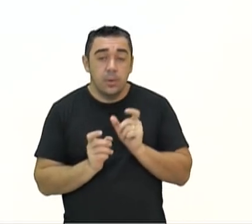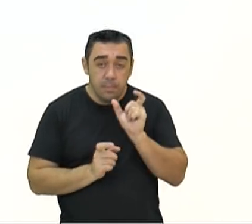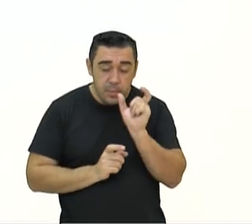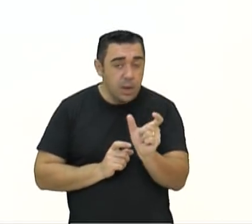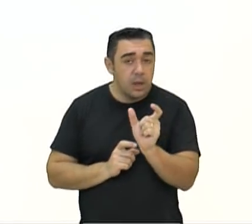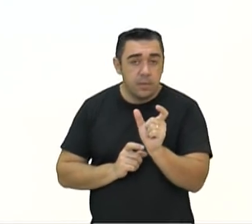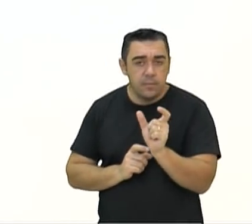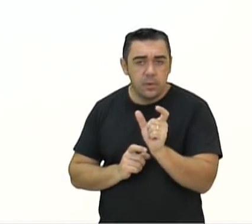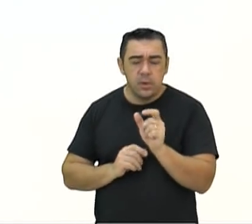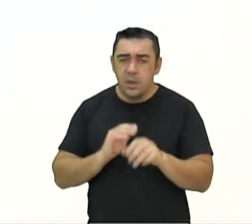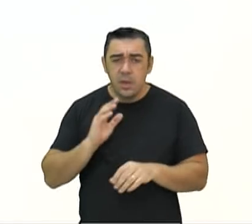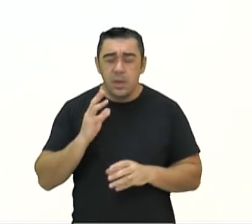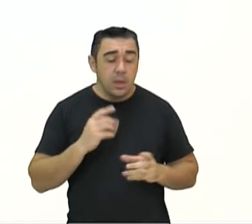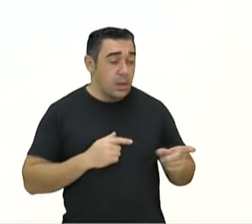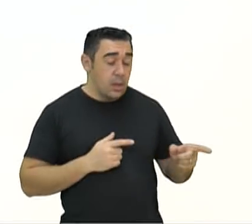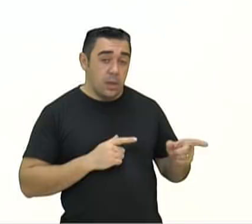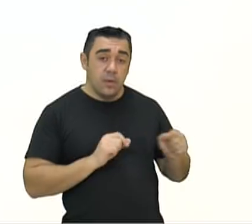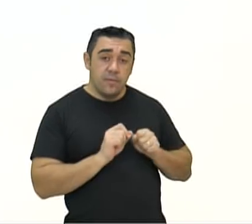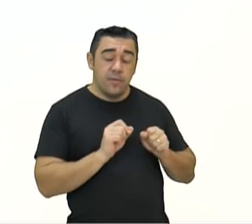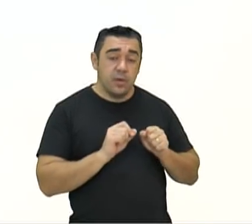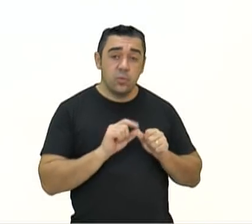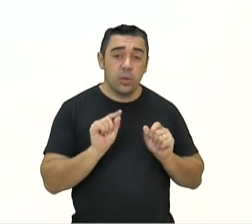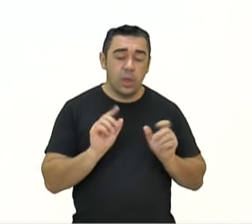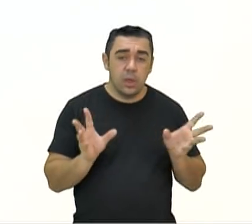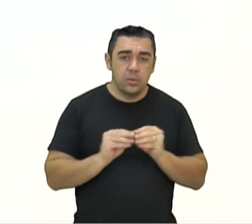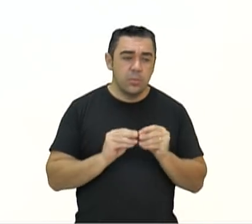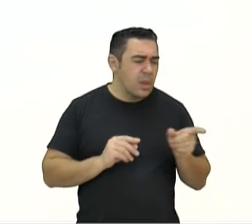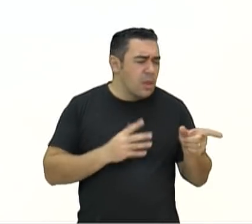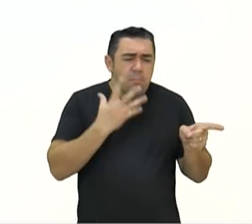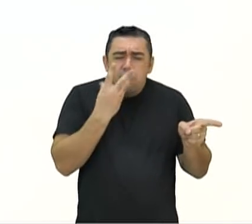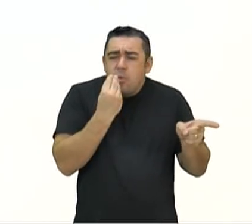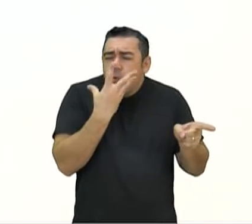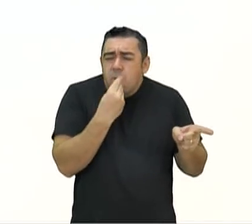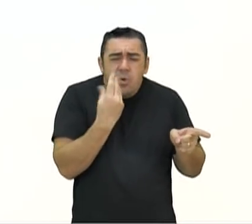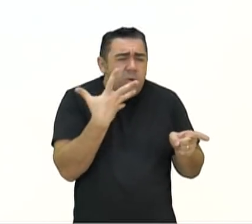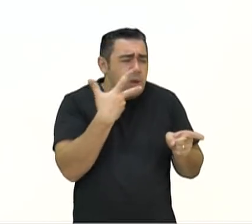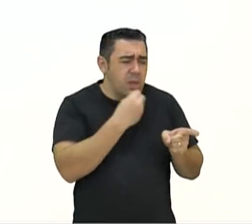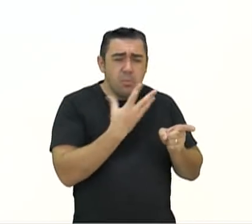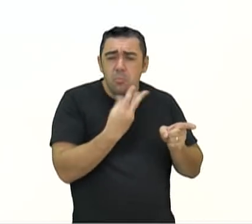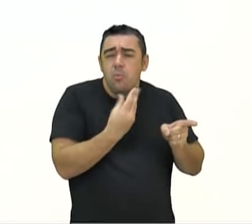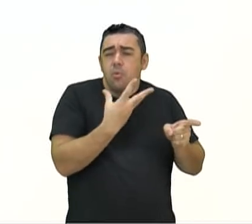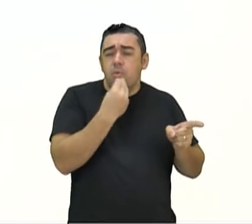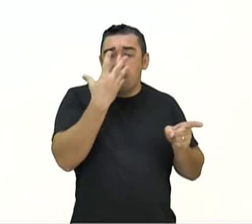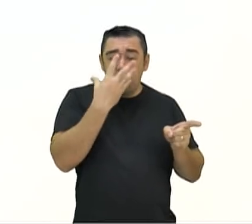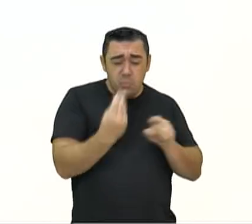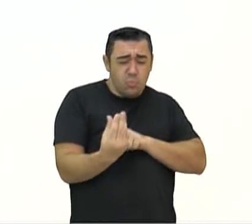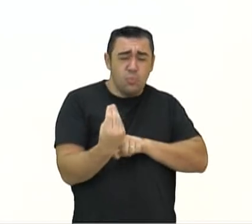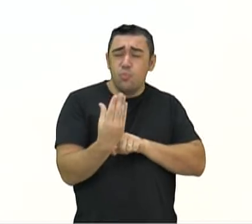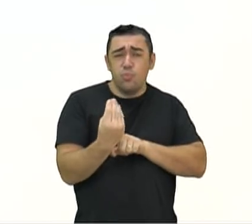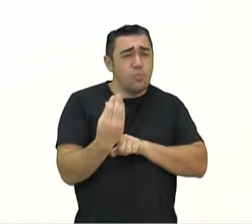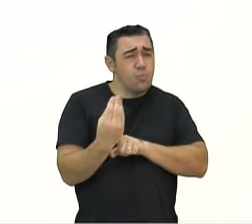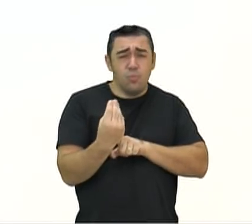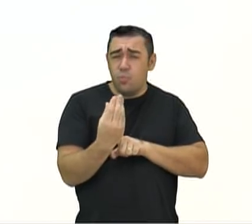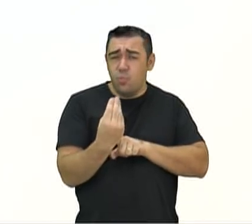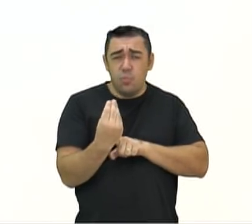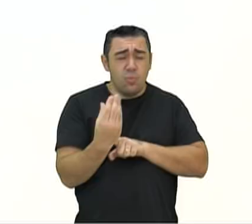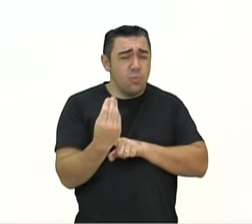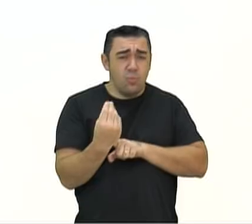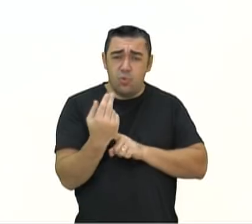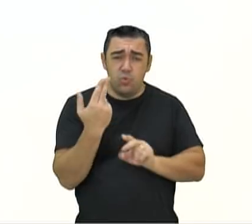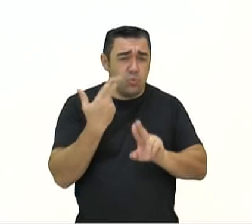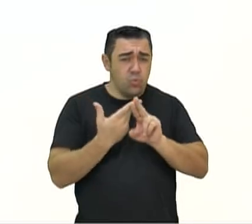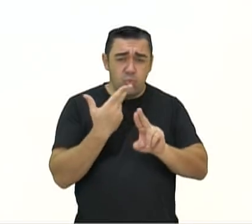que o gato é muito bonito, ele é muito lindo, né? Então, em vez de usar o advérbio muito, que é um advérbio